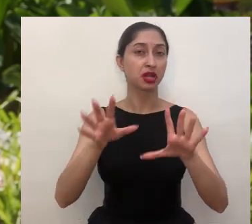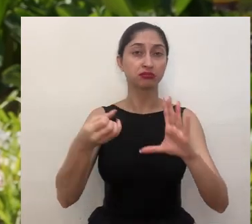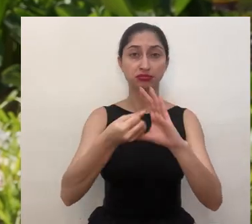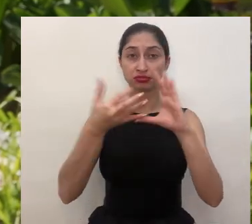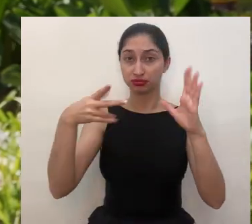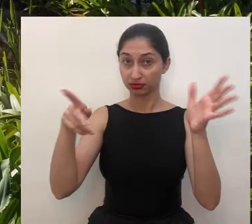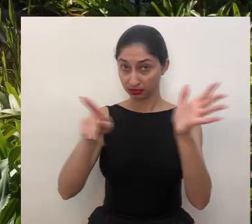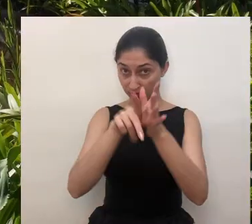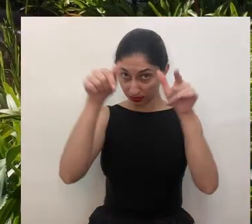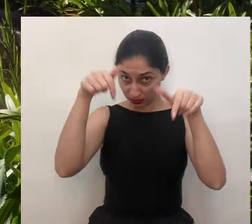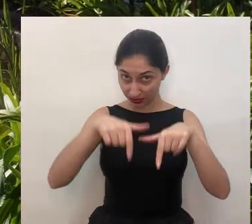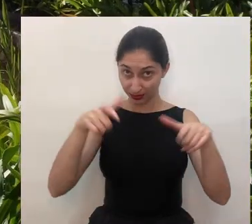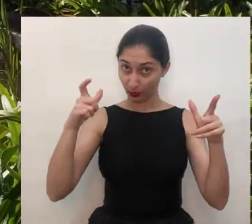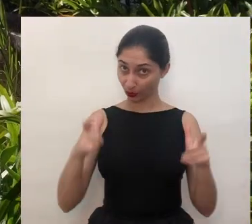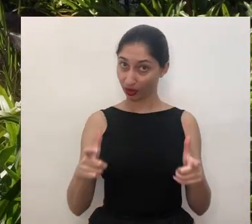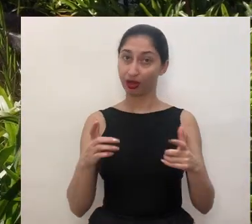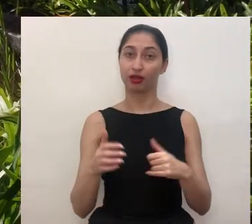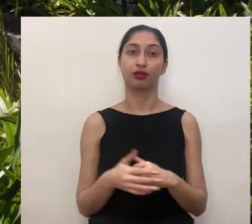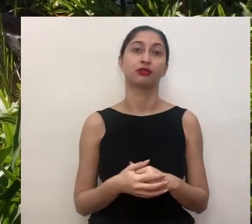da casa.